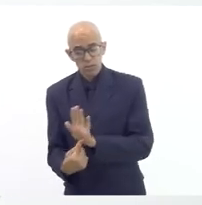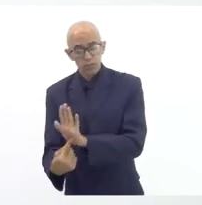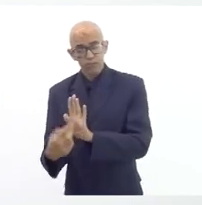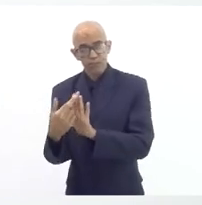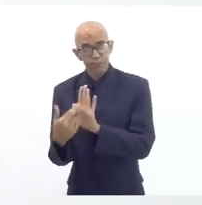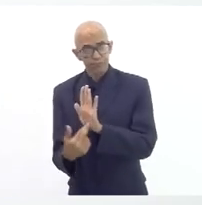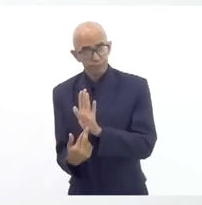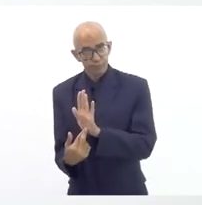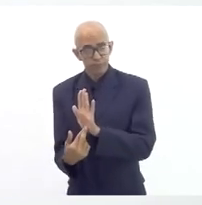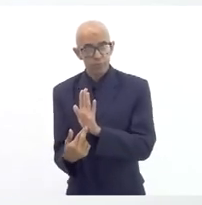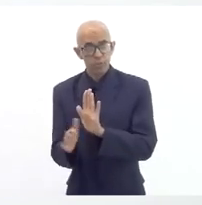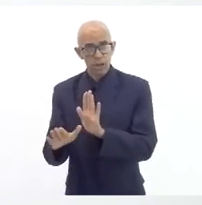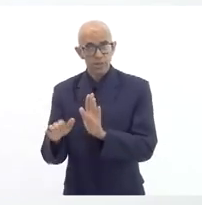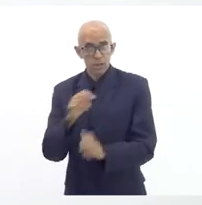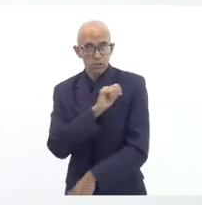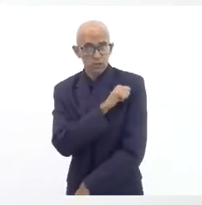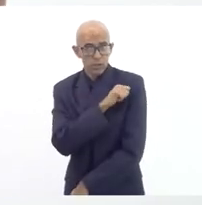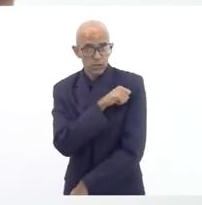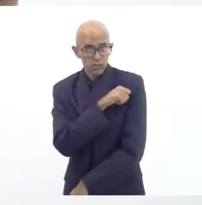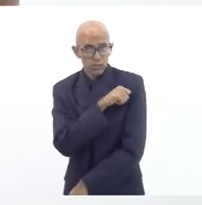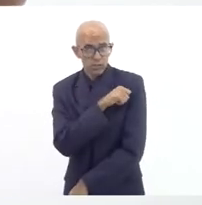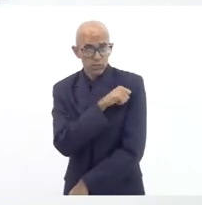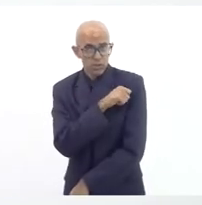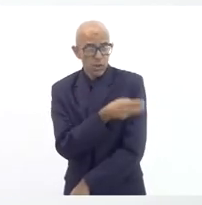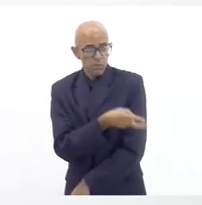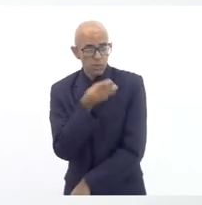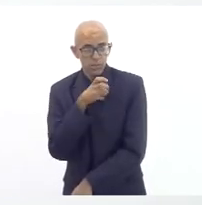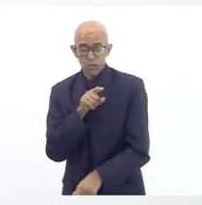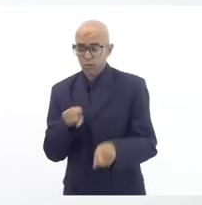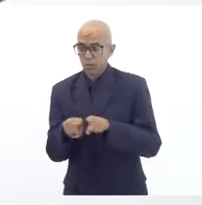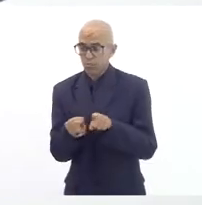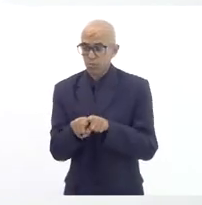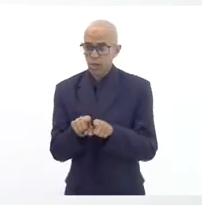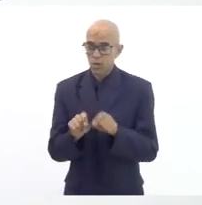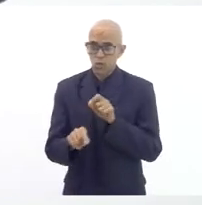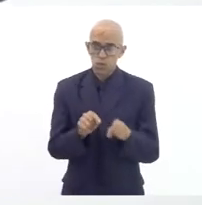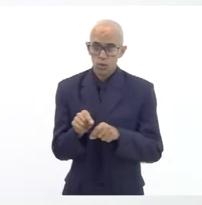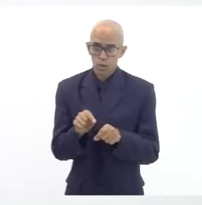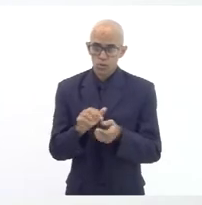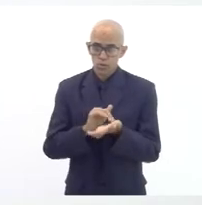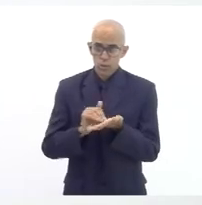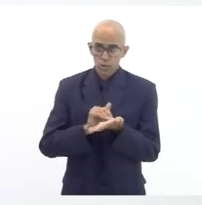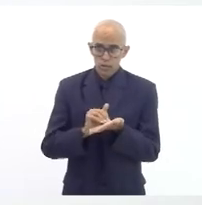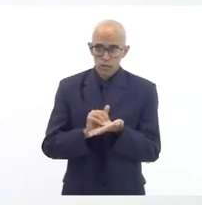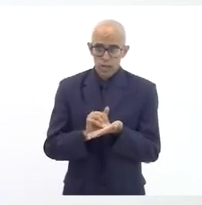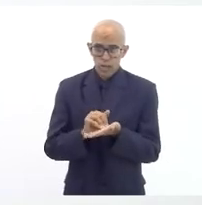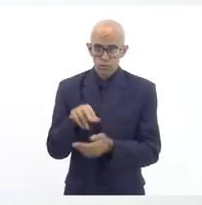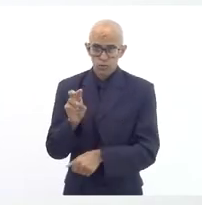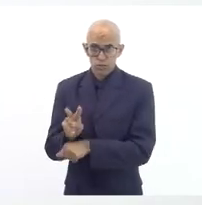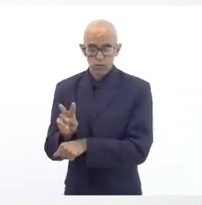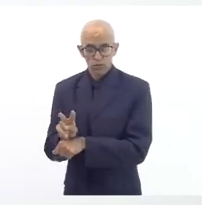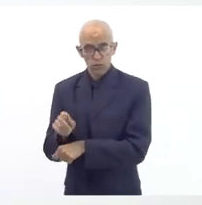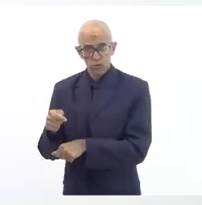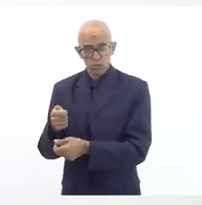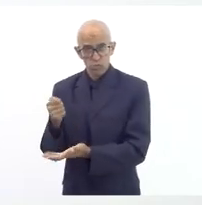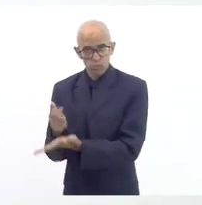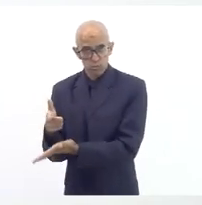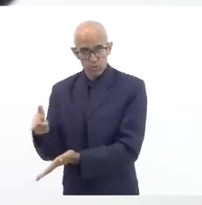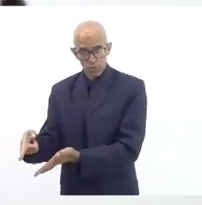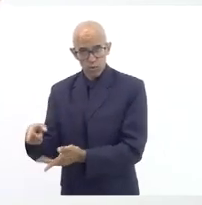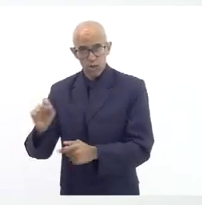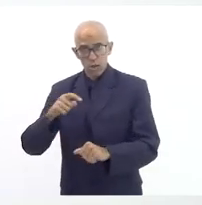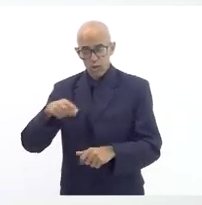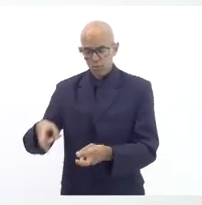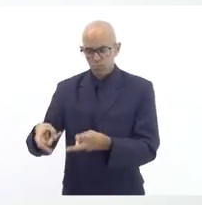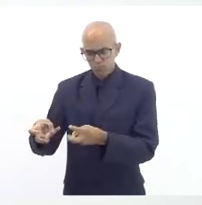a fiscalização, e vejo até um esforço, aqui o secretário de Defesa do Consumidor, que fez uma operação na semana passada, identificando uma